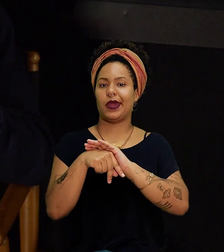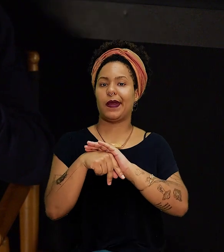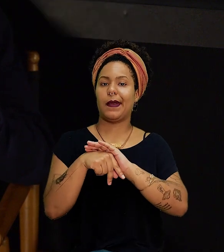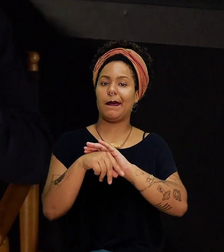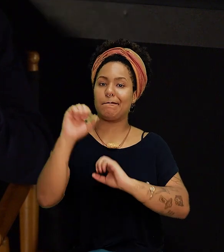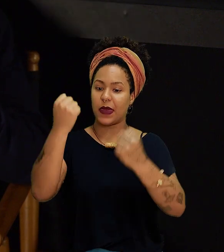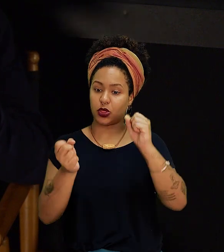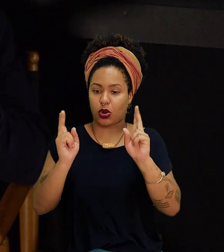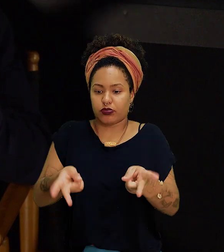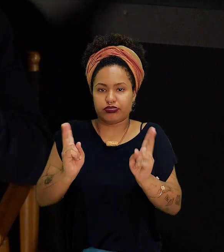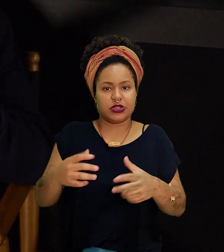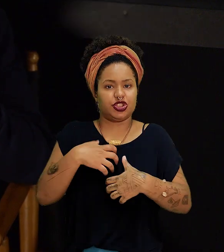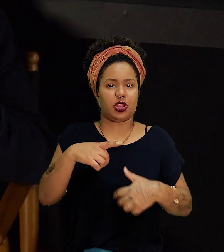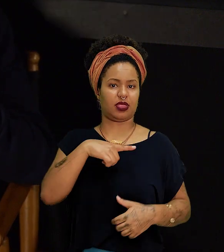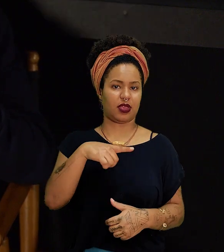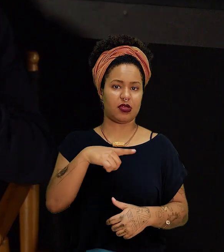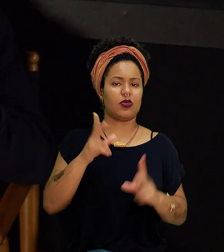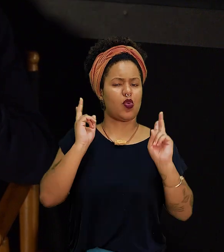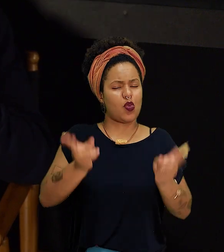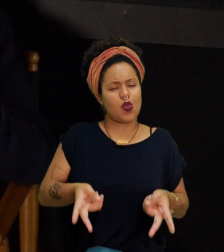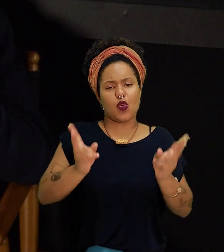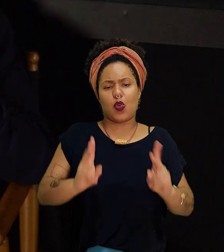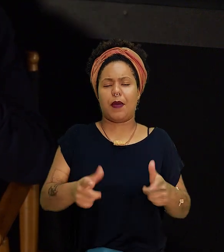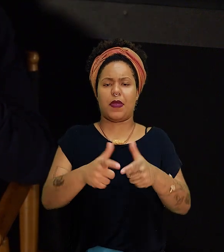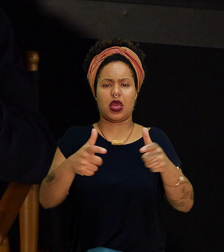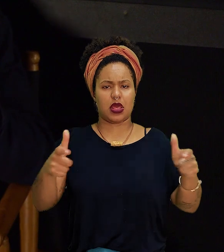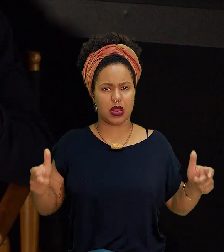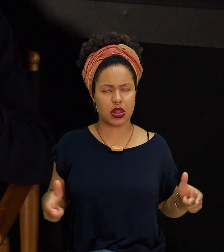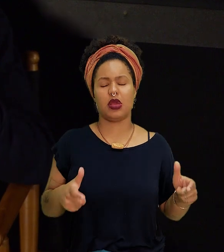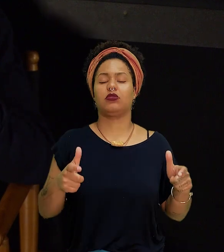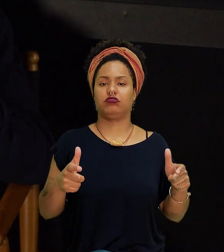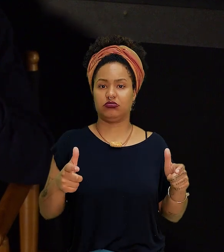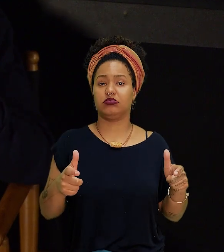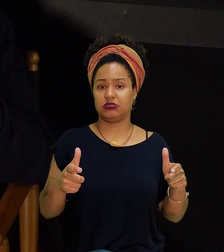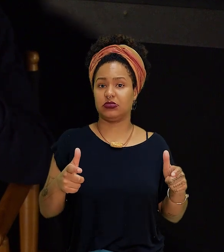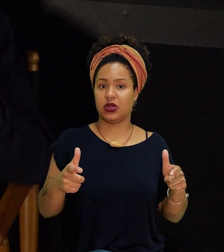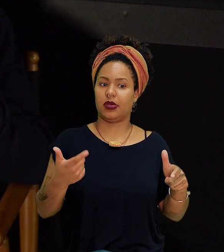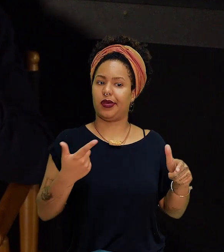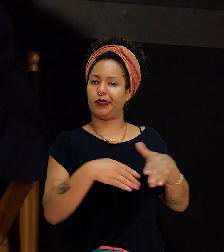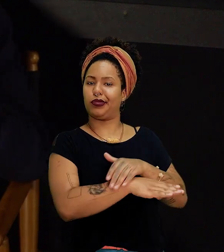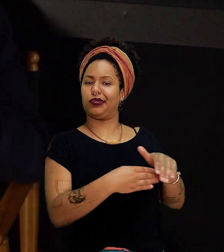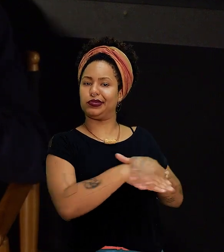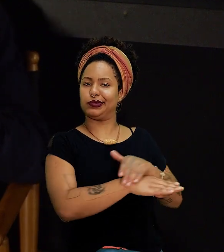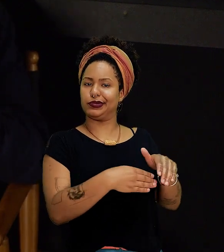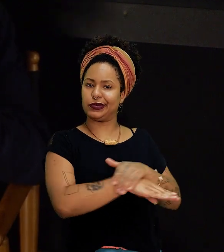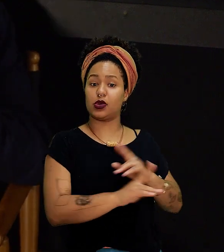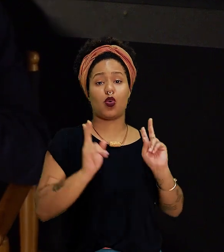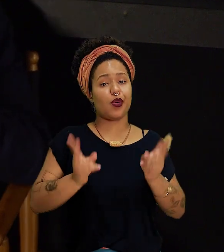da mesma maneira. Ela continua aumentando reservas, né, e